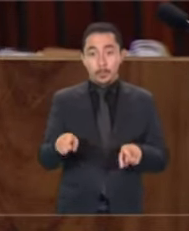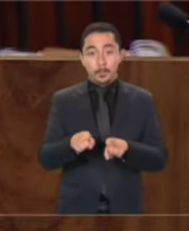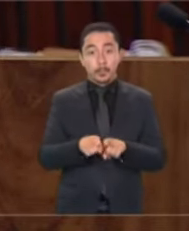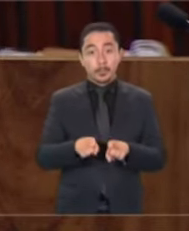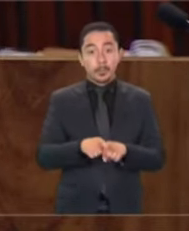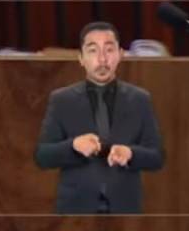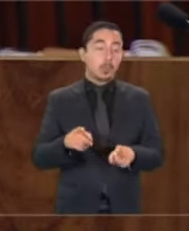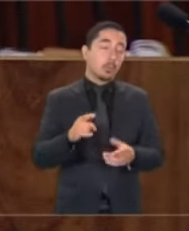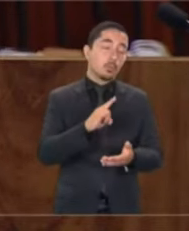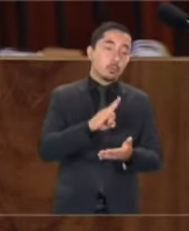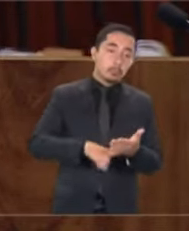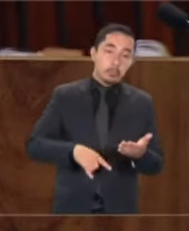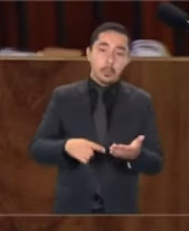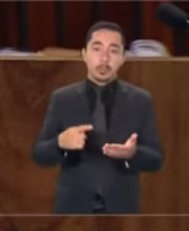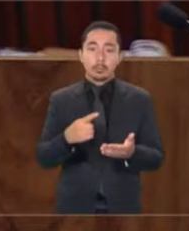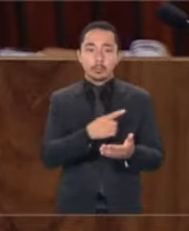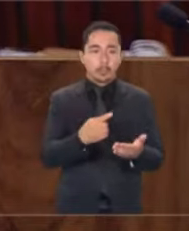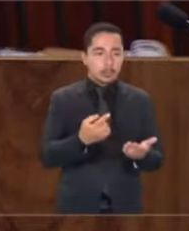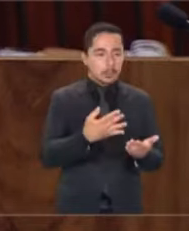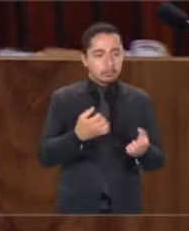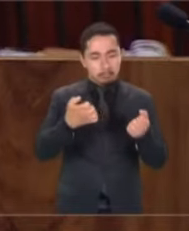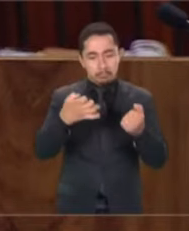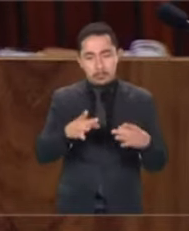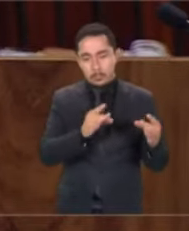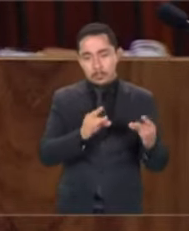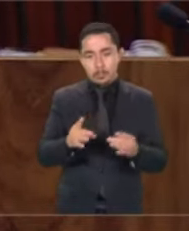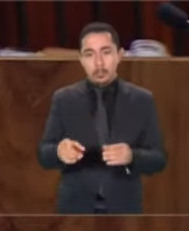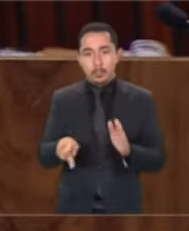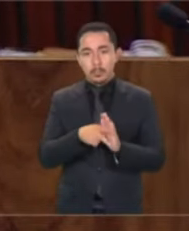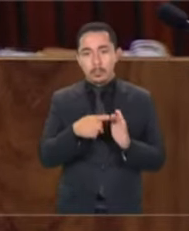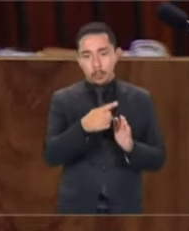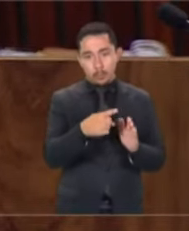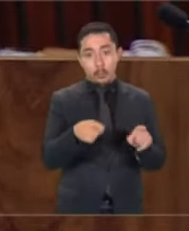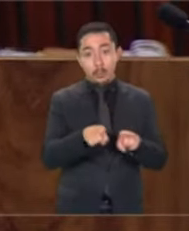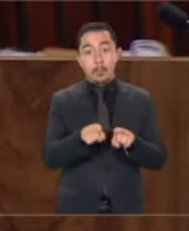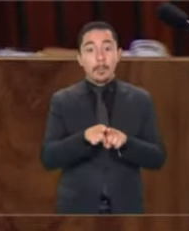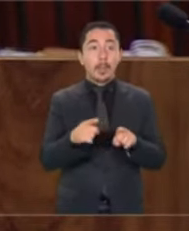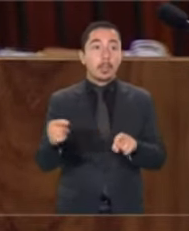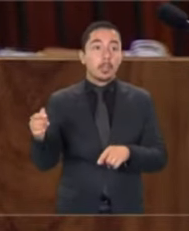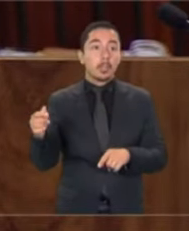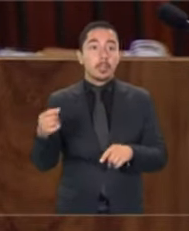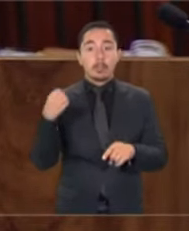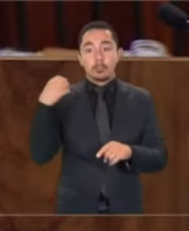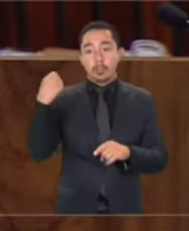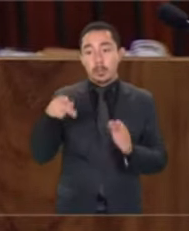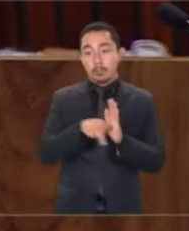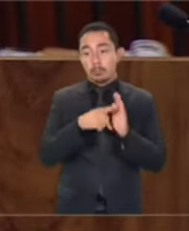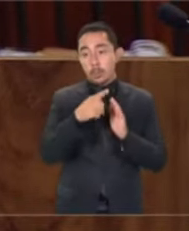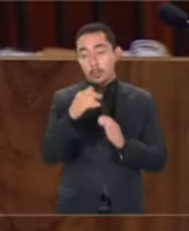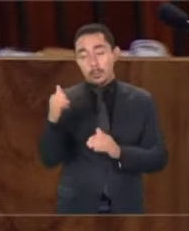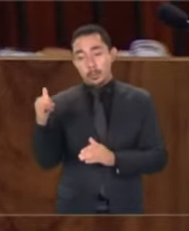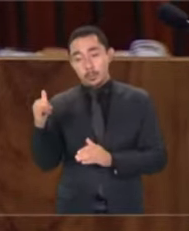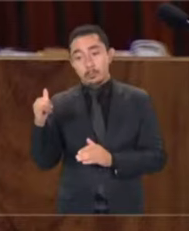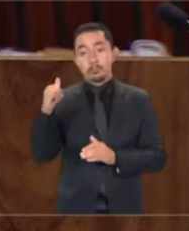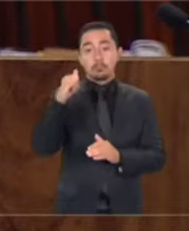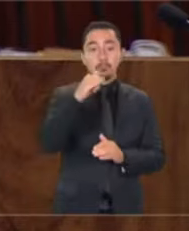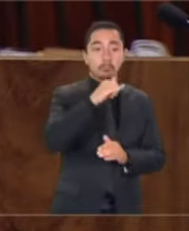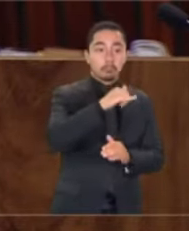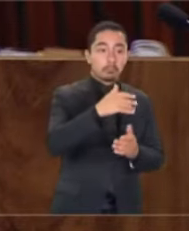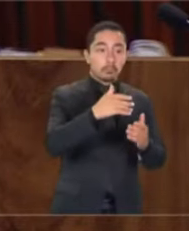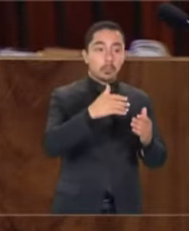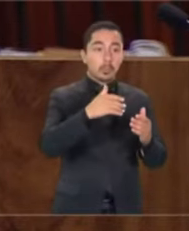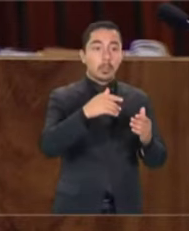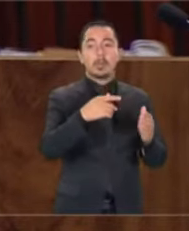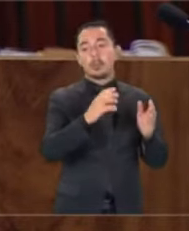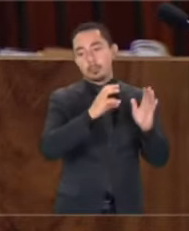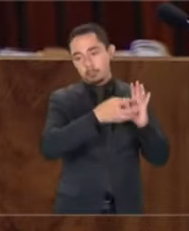justificativas apresentadas pela agremiação denotarem que se trata de viagem destinada a atender aos propósitos do partido, notadamente